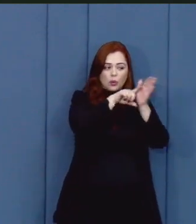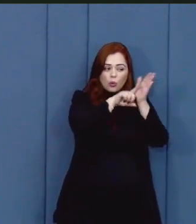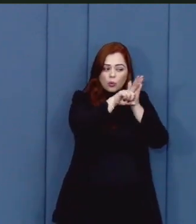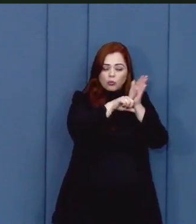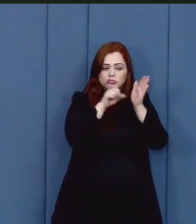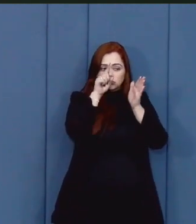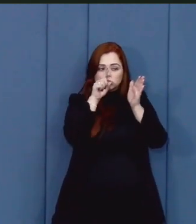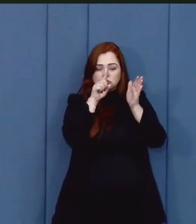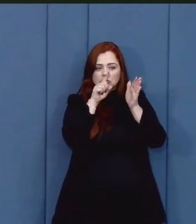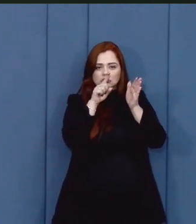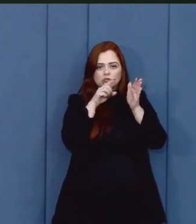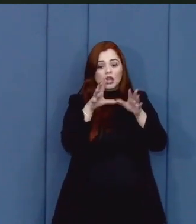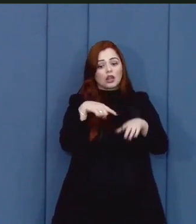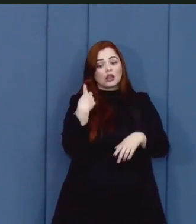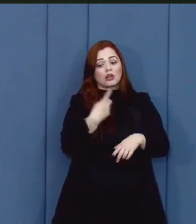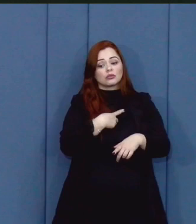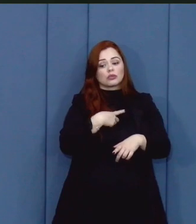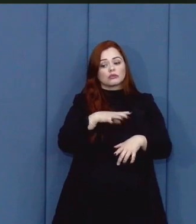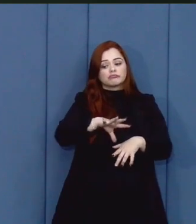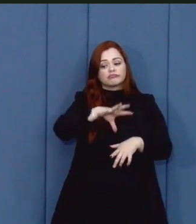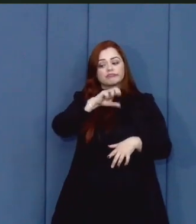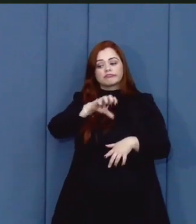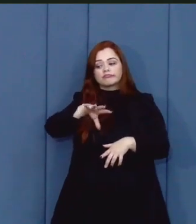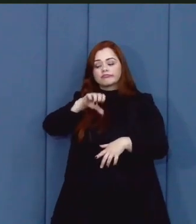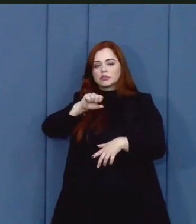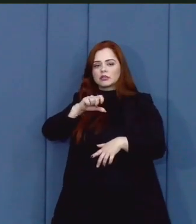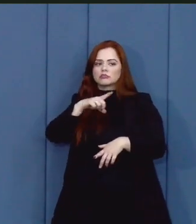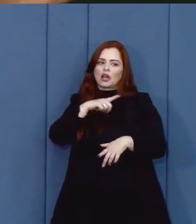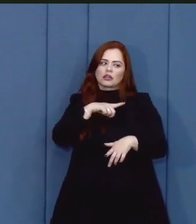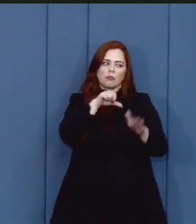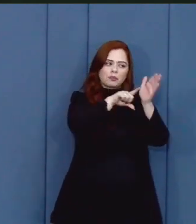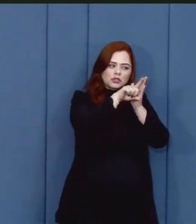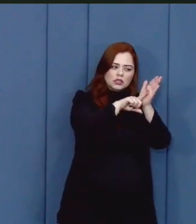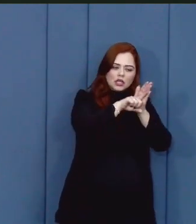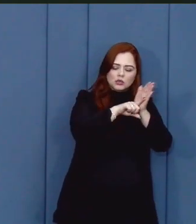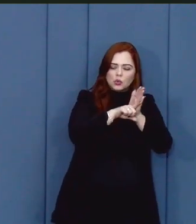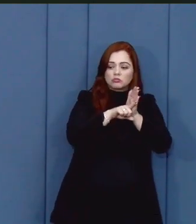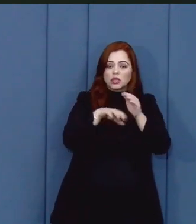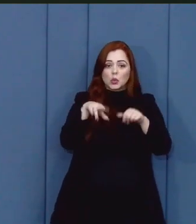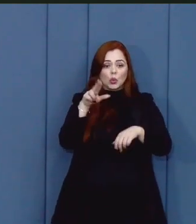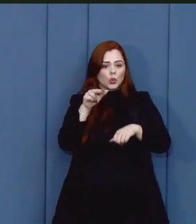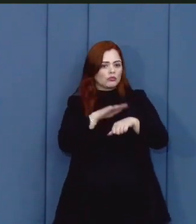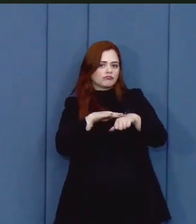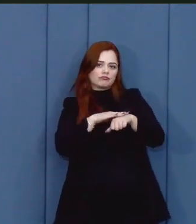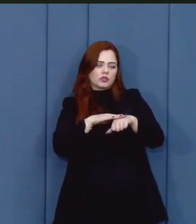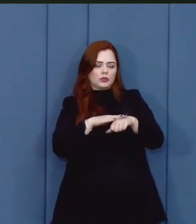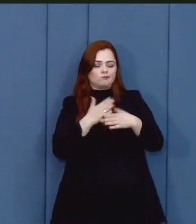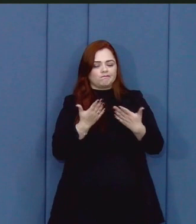E vice-versa, né? Então, não é um gestor aqui, um avaliador aqui, sem nunca conversar, né?